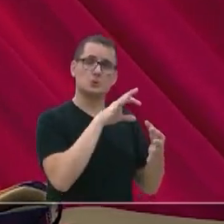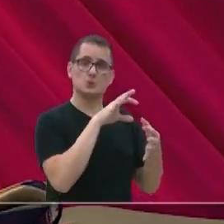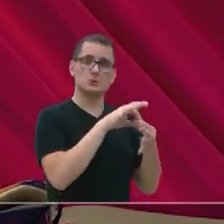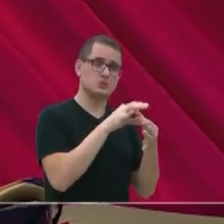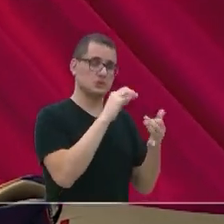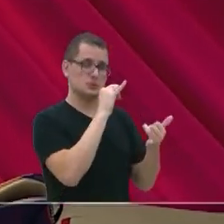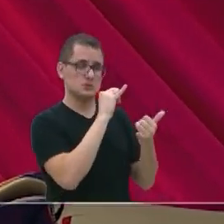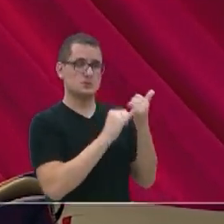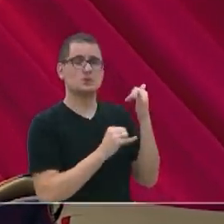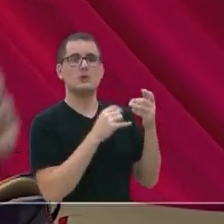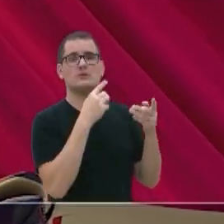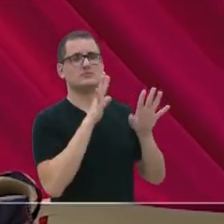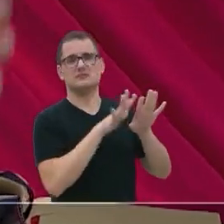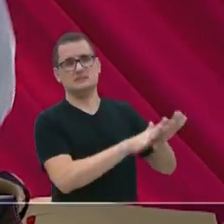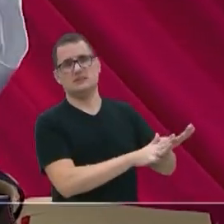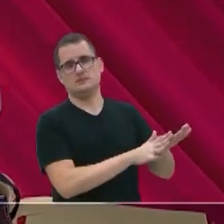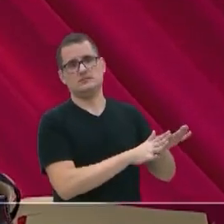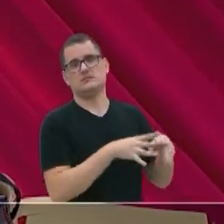parecer, porque